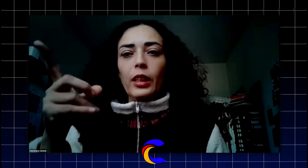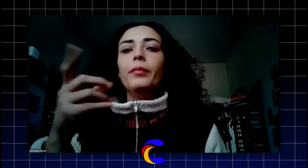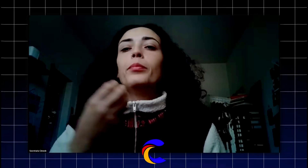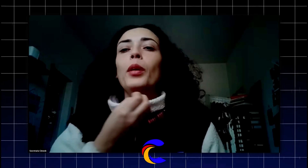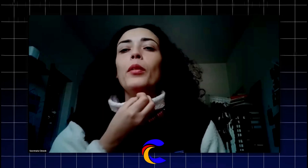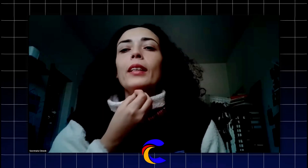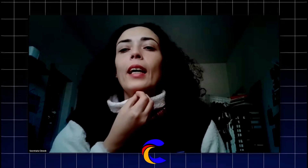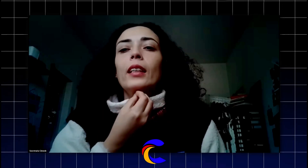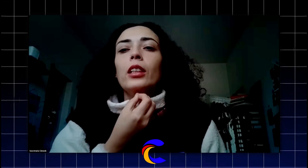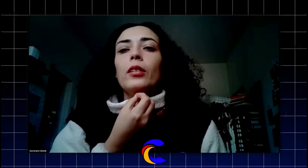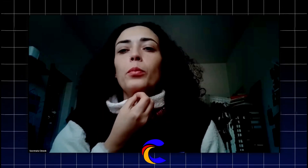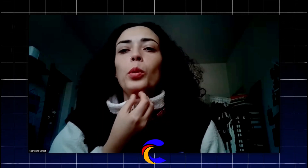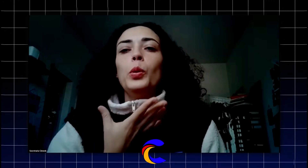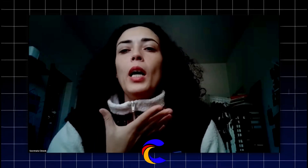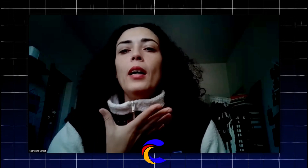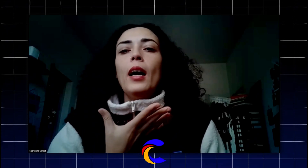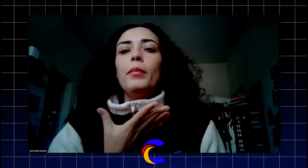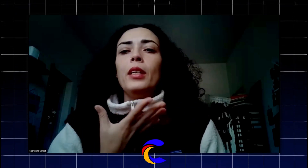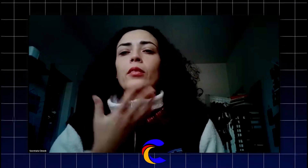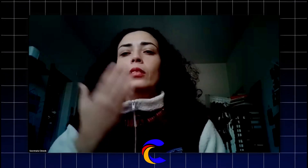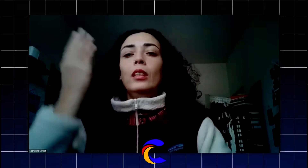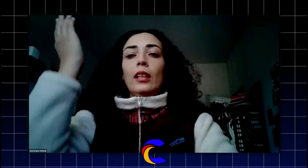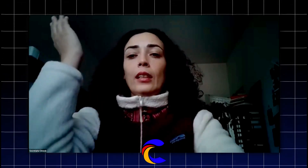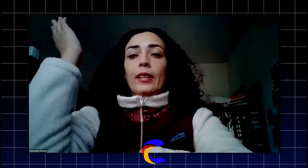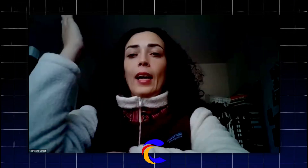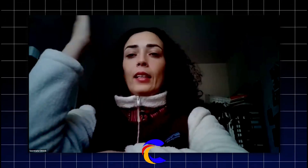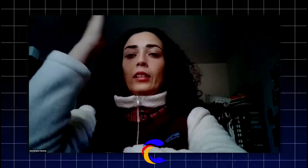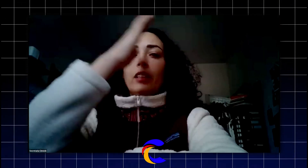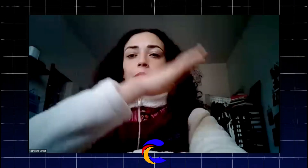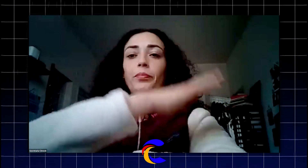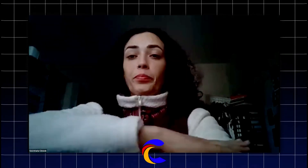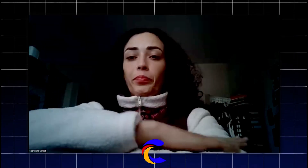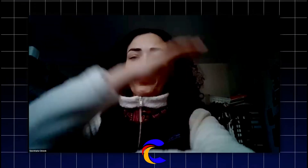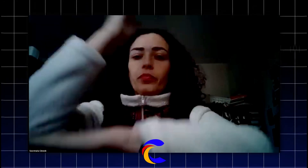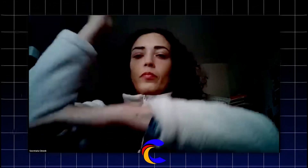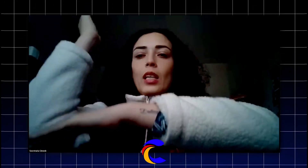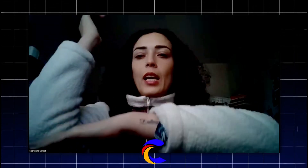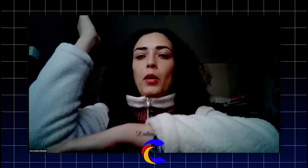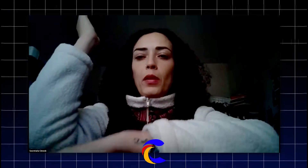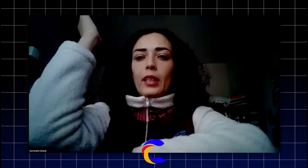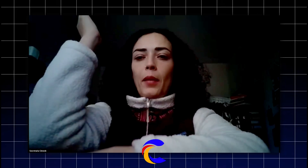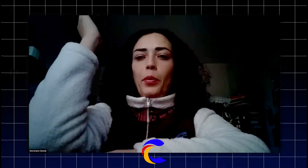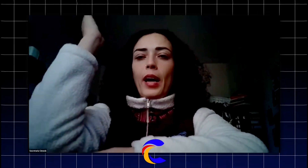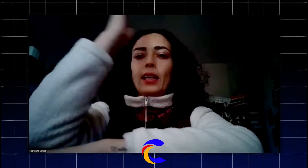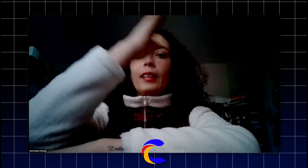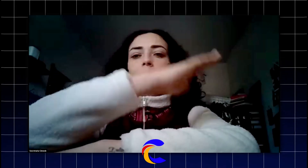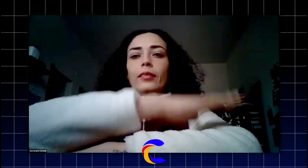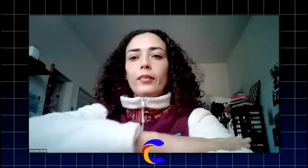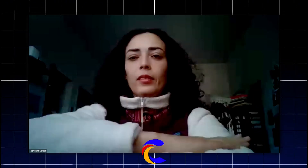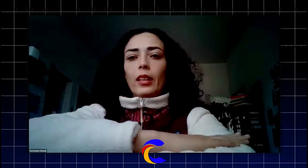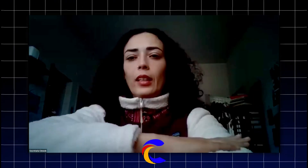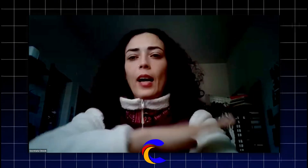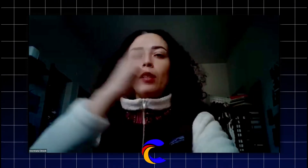Bom dia, boa tarde, ó. Boa, abriu, tarde. É a mão aqui